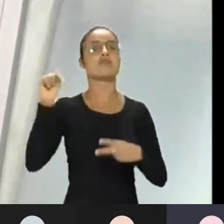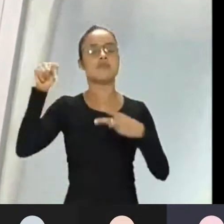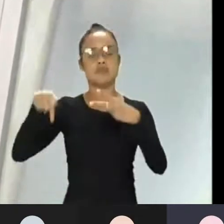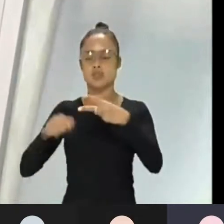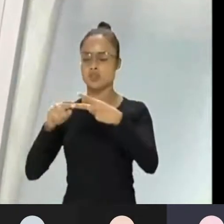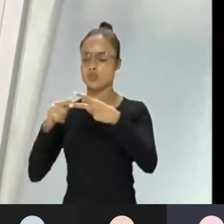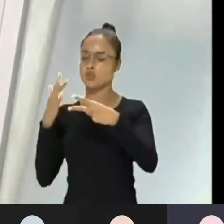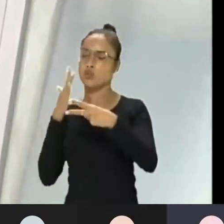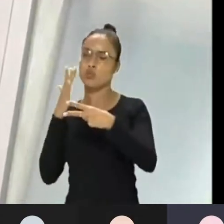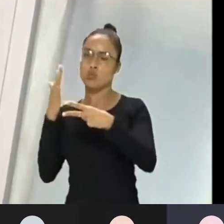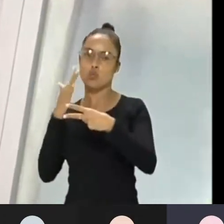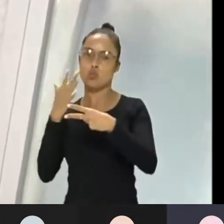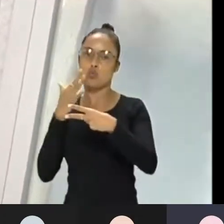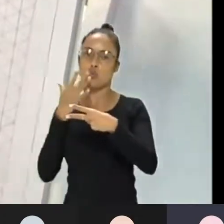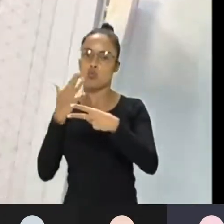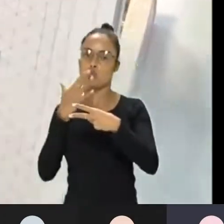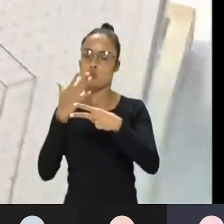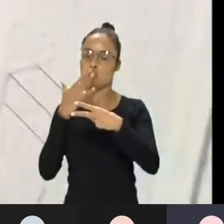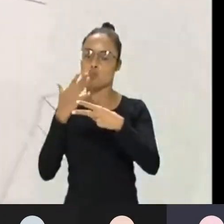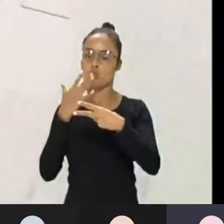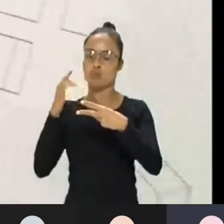eu tenho aqui a vista frontal,